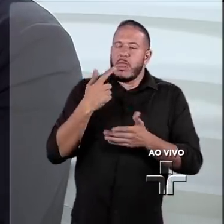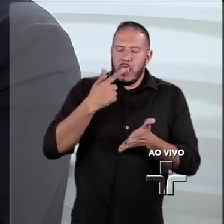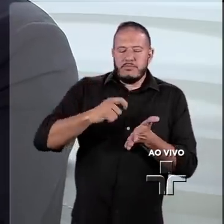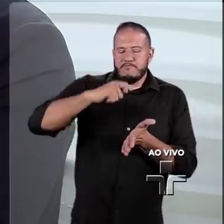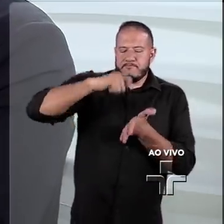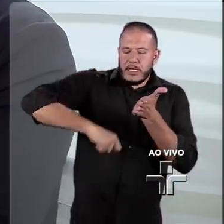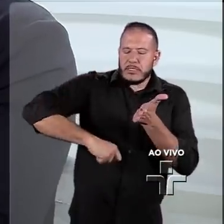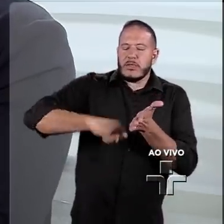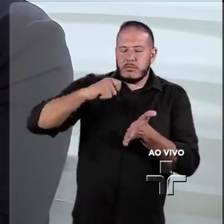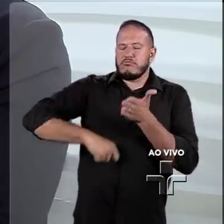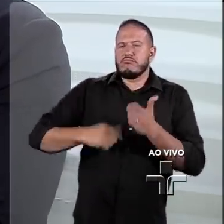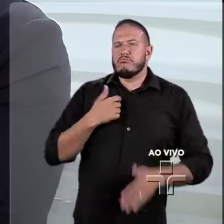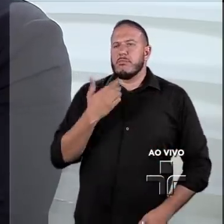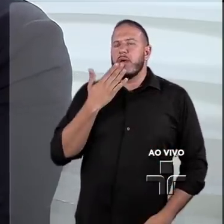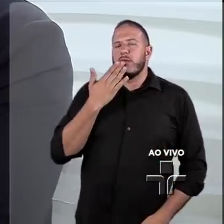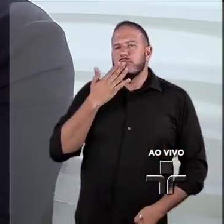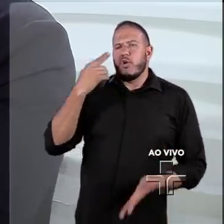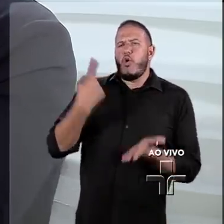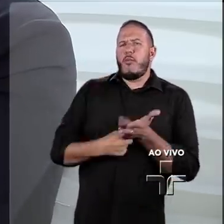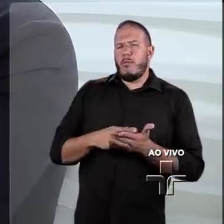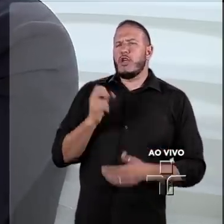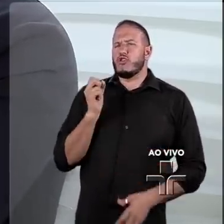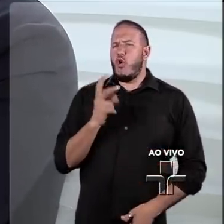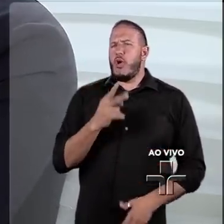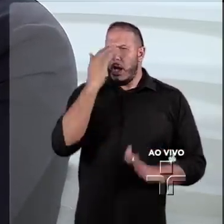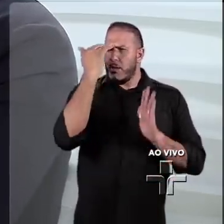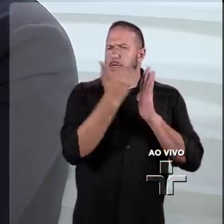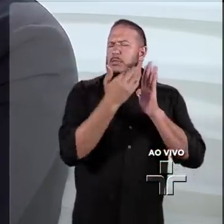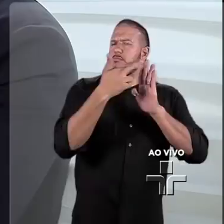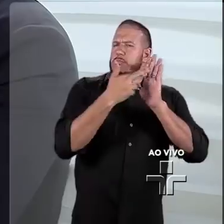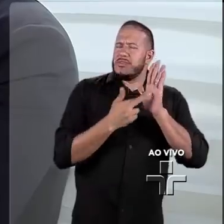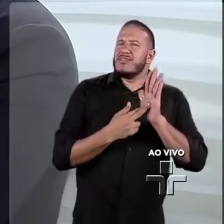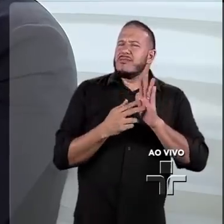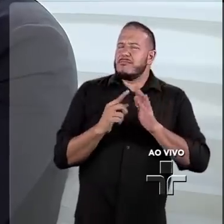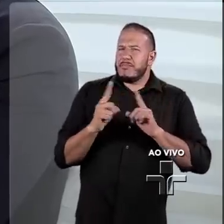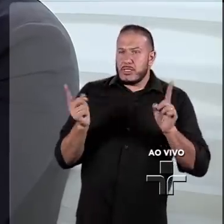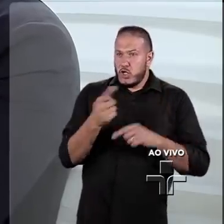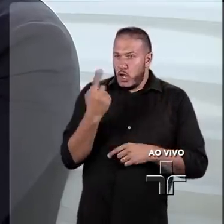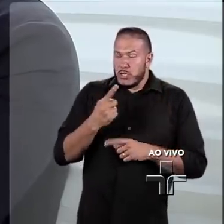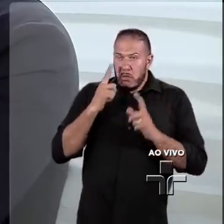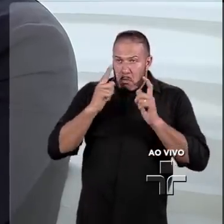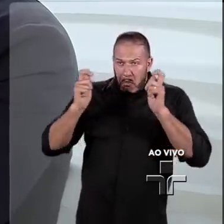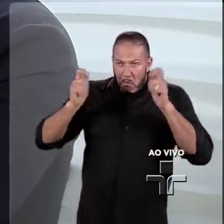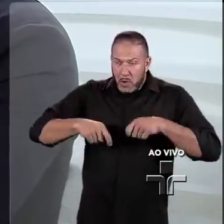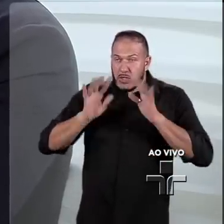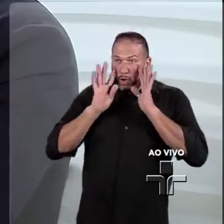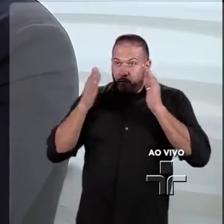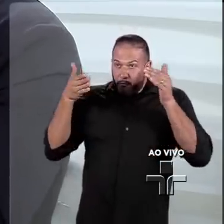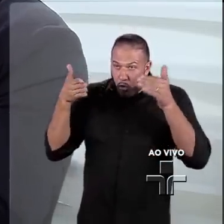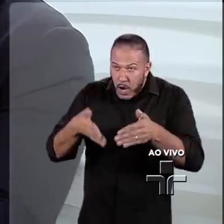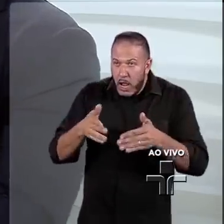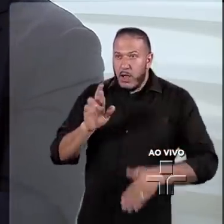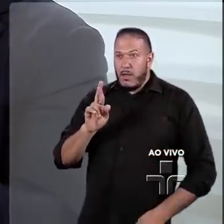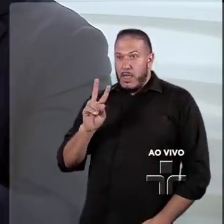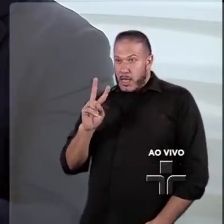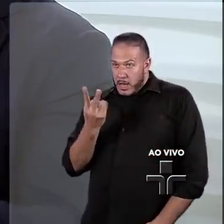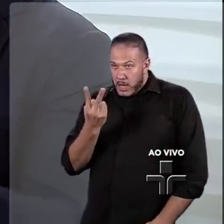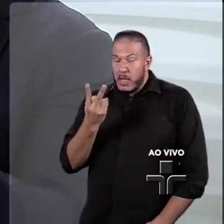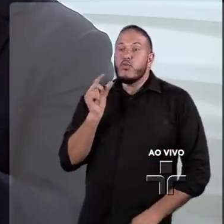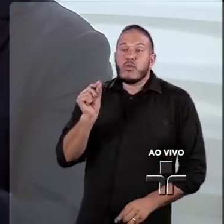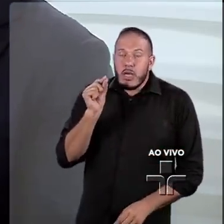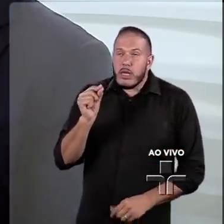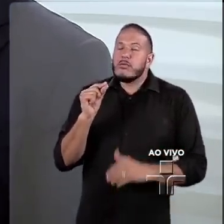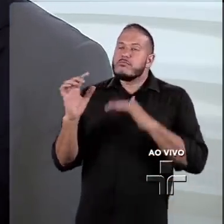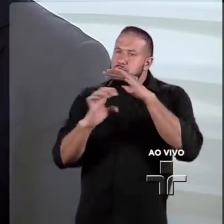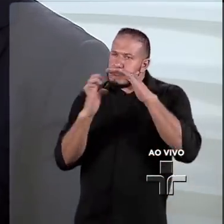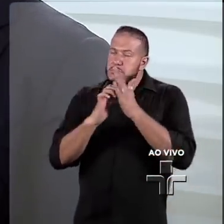se compromete que está de acordo com a legislação, para que a gente possa focar os recursos humanos nos empreendimentos